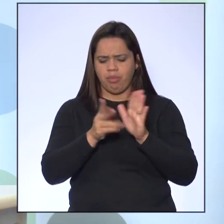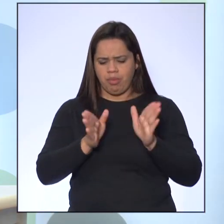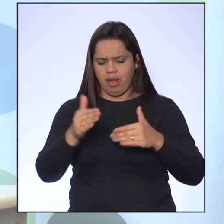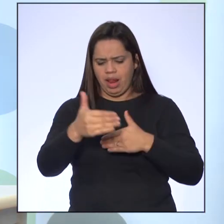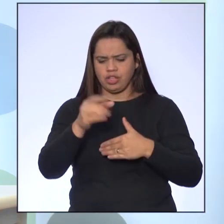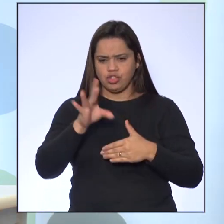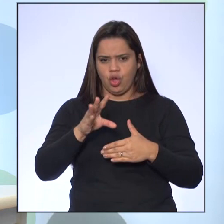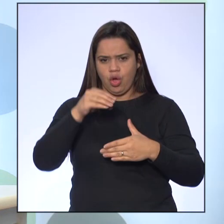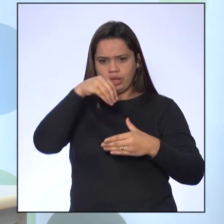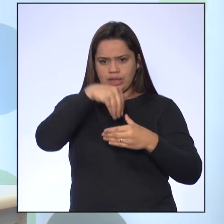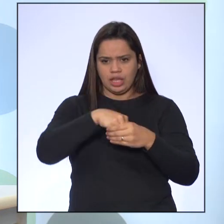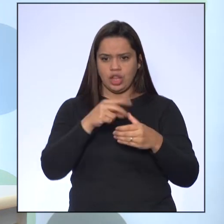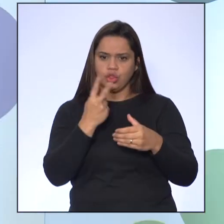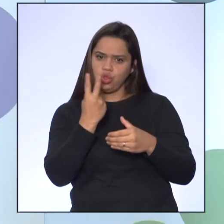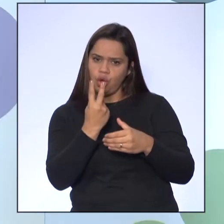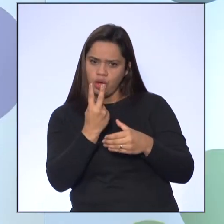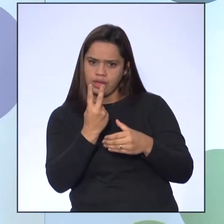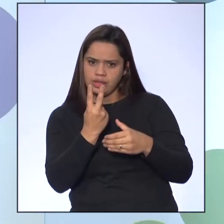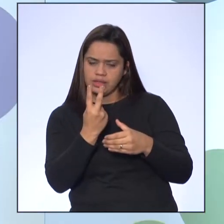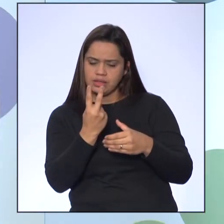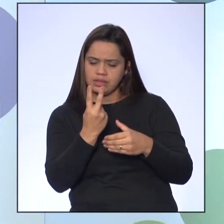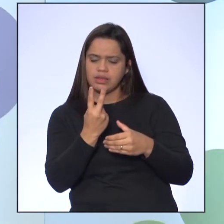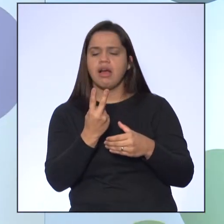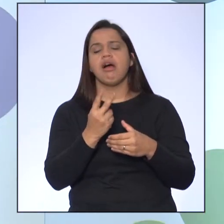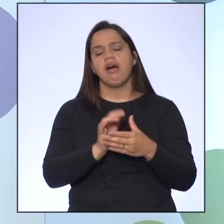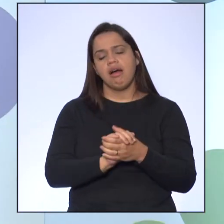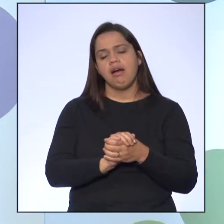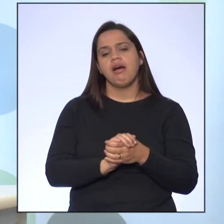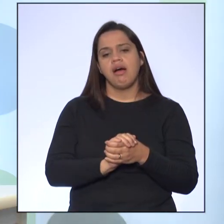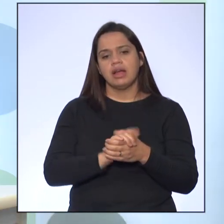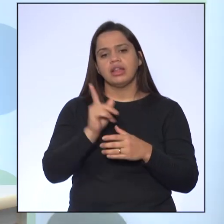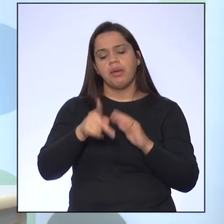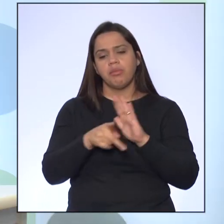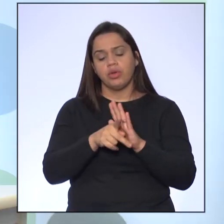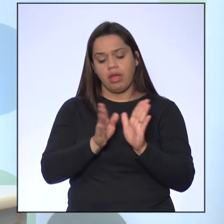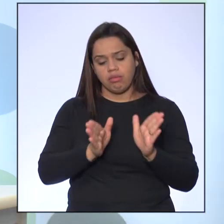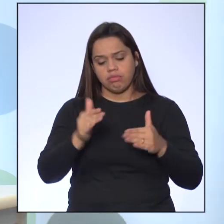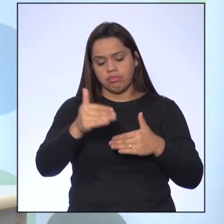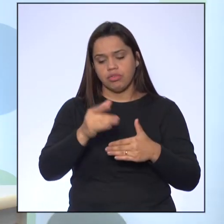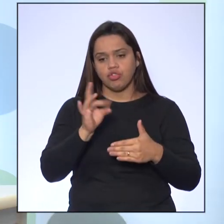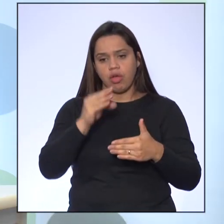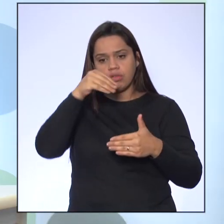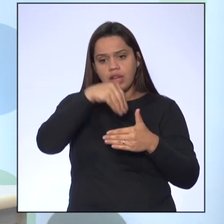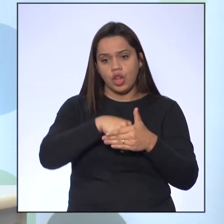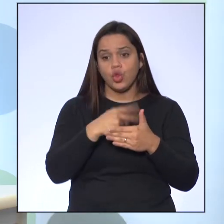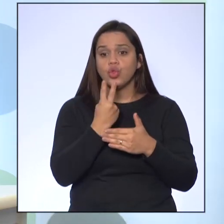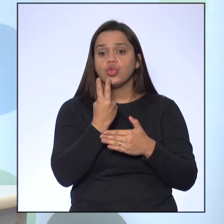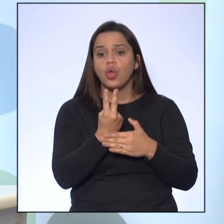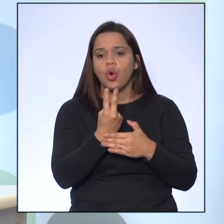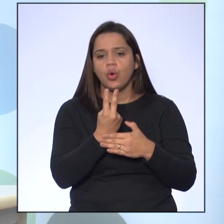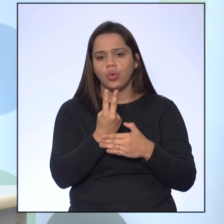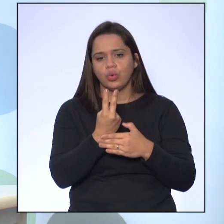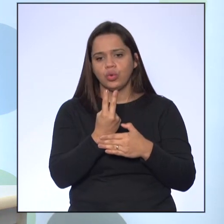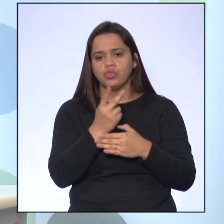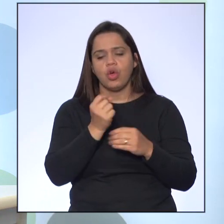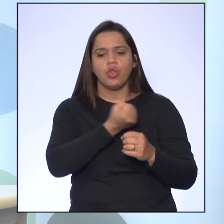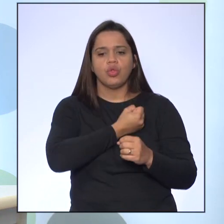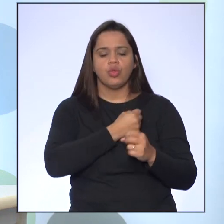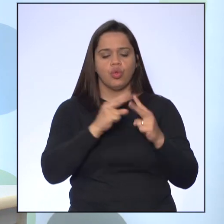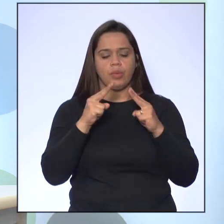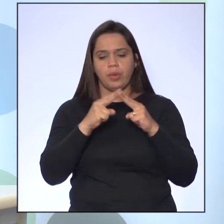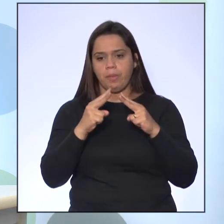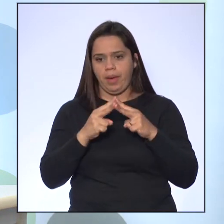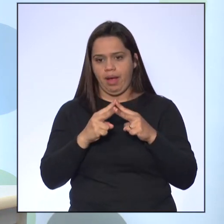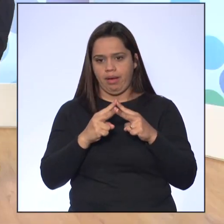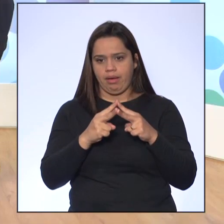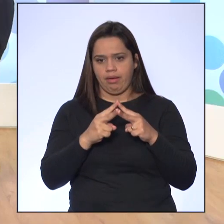essa ideia. É que eles vão comporta... acondicionar em 2 bombons. Isso, eles comportam um número par ali dentro, né, Rafa? Então, eles entendi. comportam um número par ali dentro.